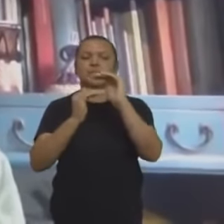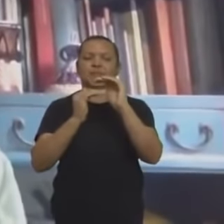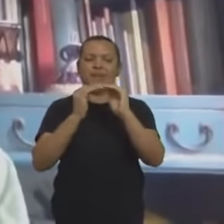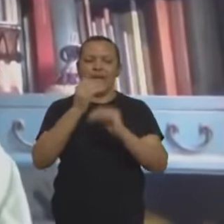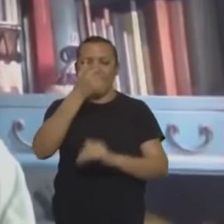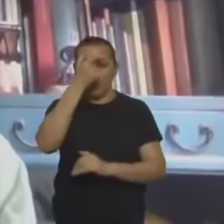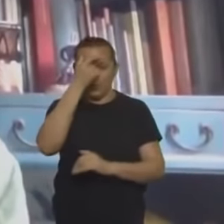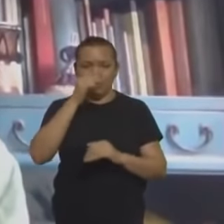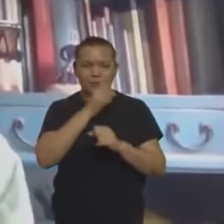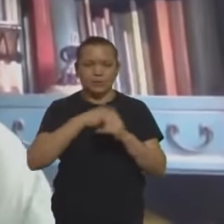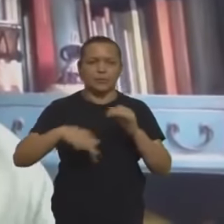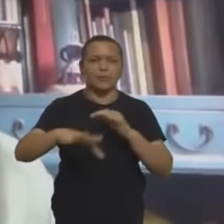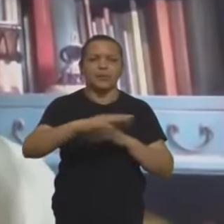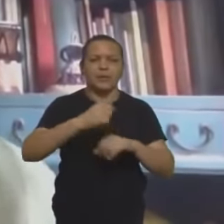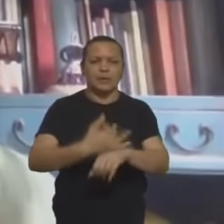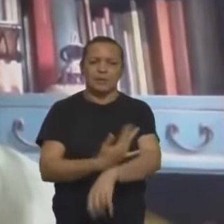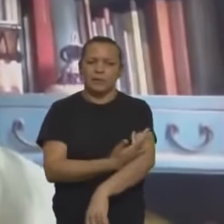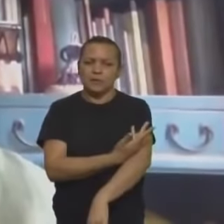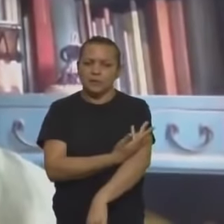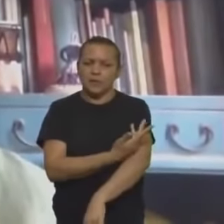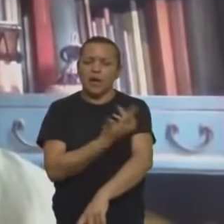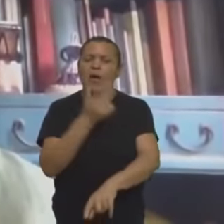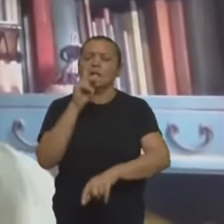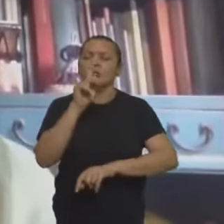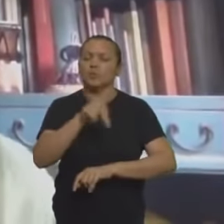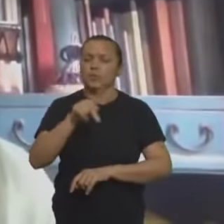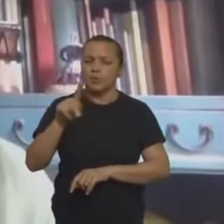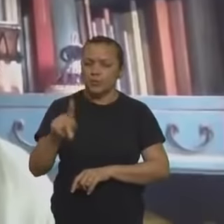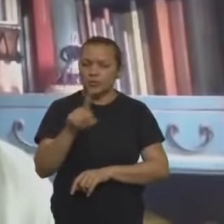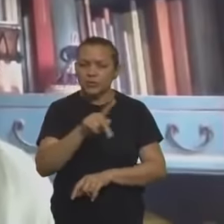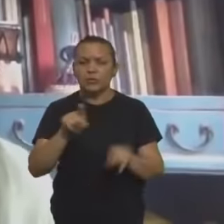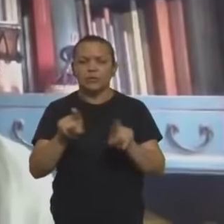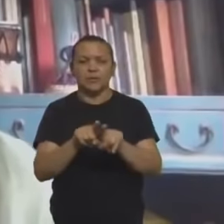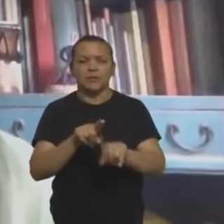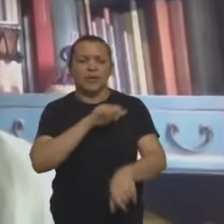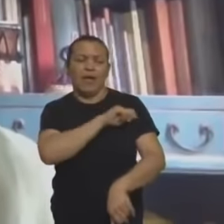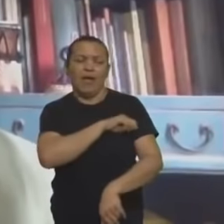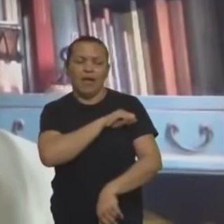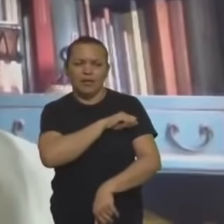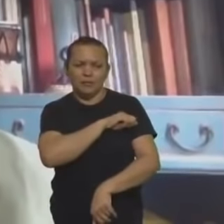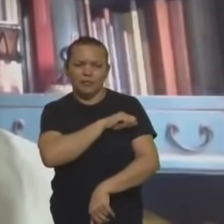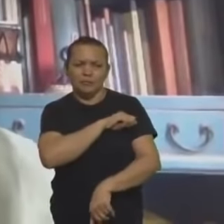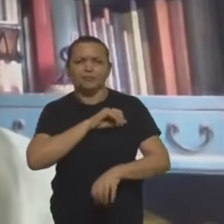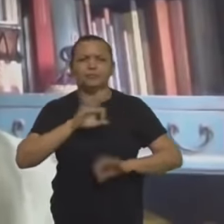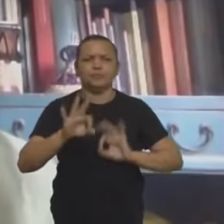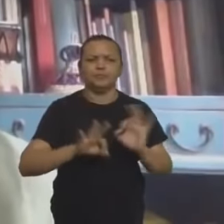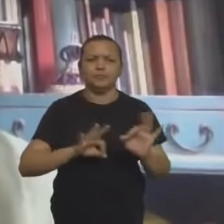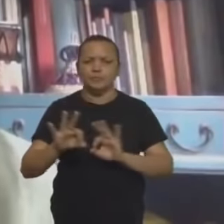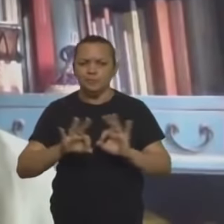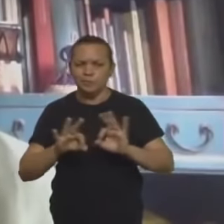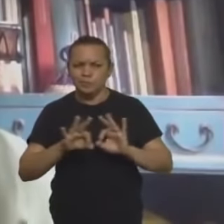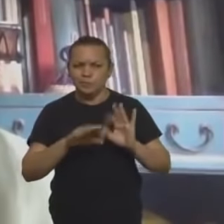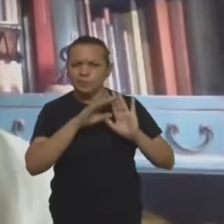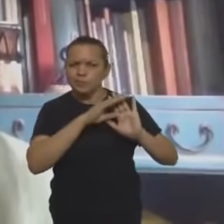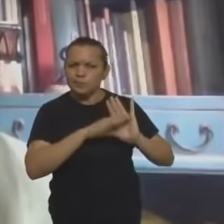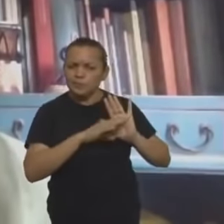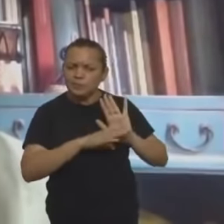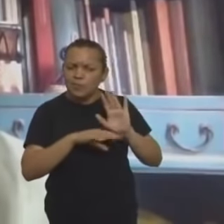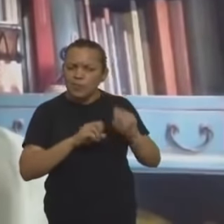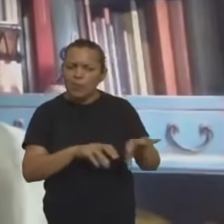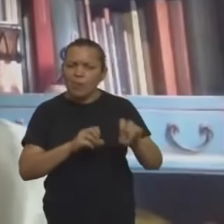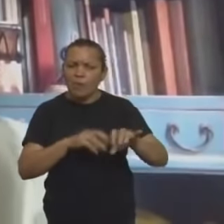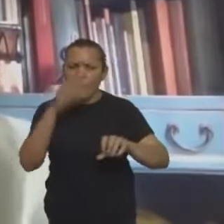competências socioemocionais dos professores e dos estudantes, porque é um projeto, um programa de